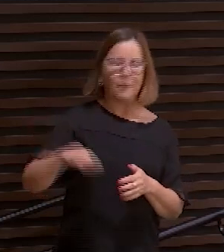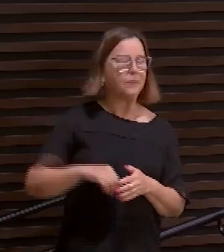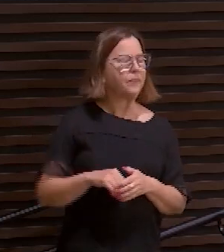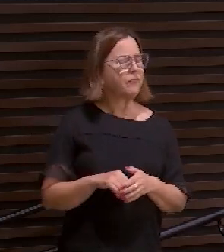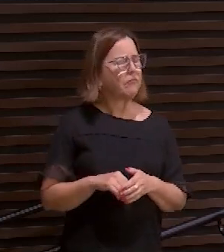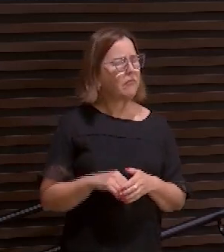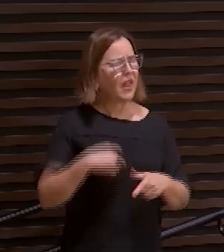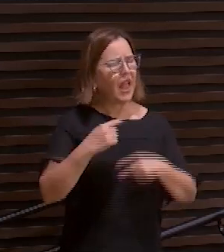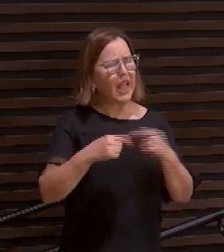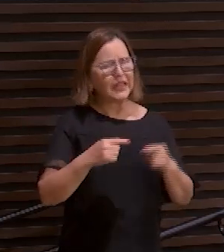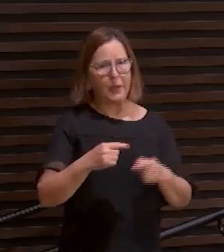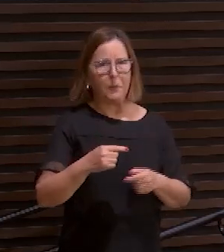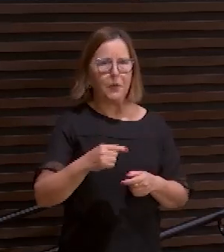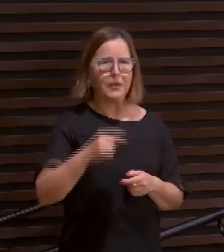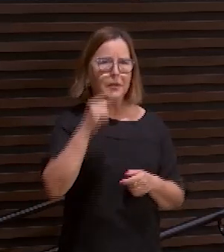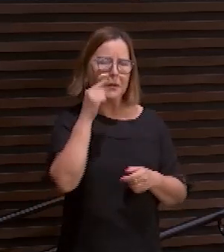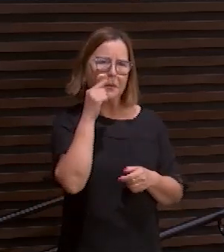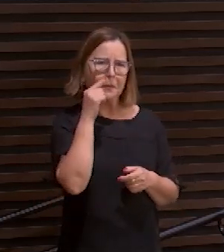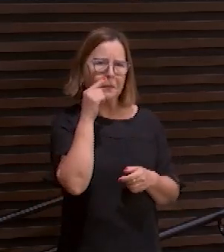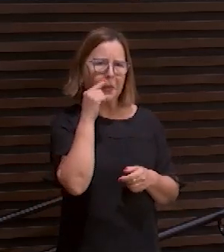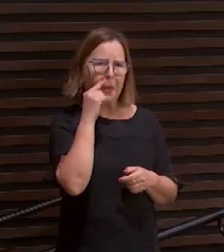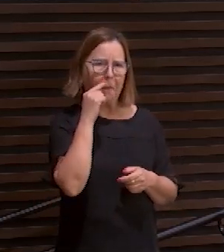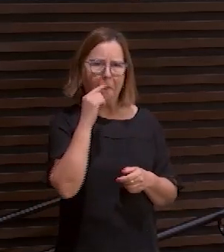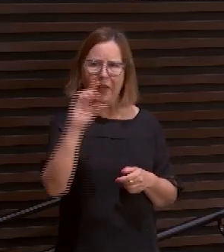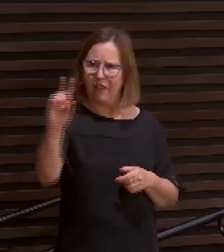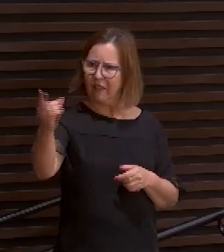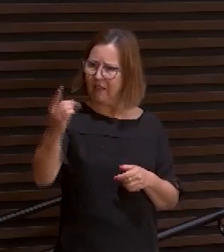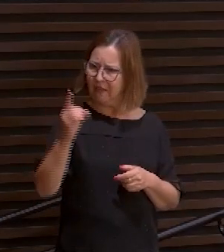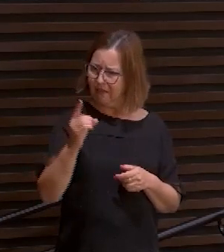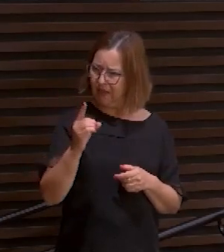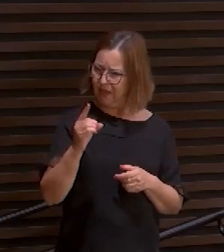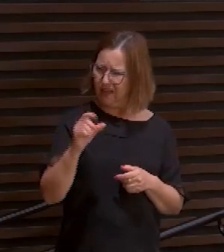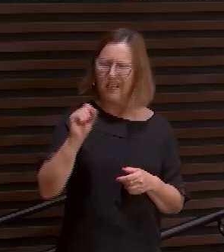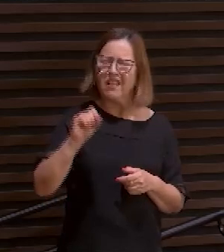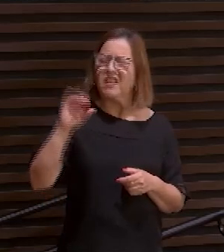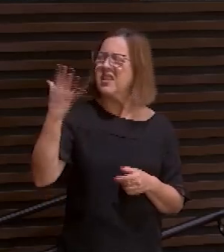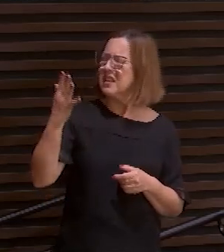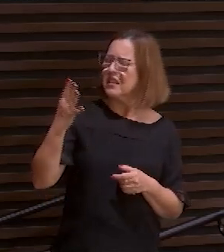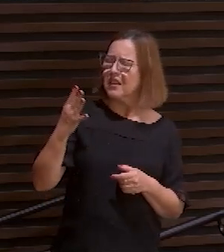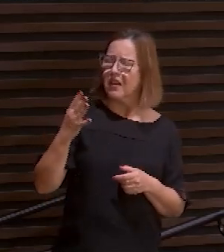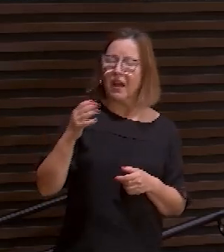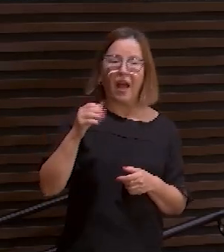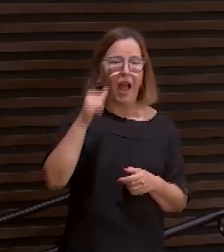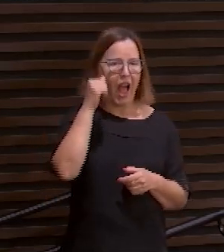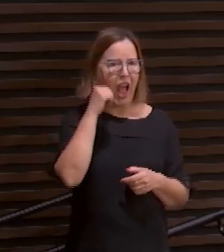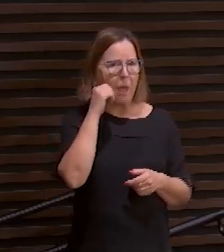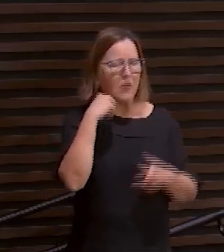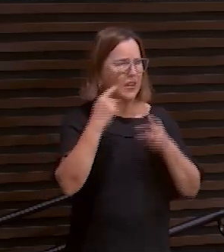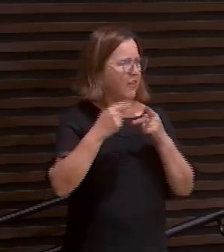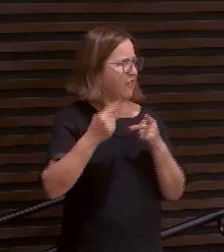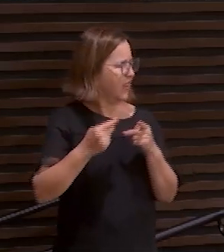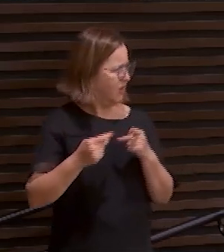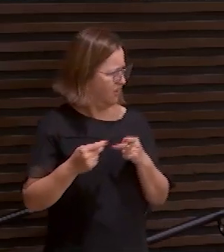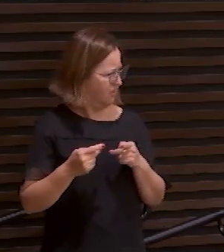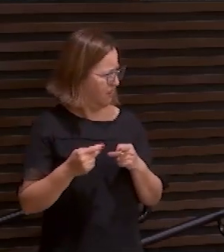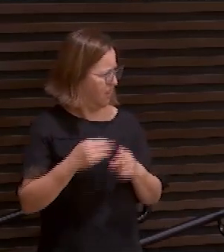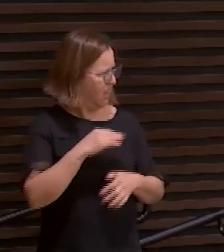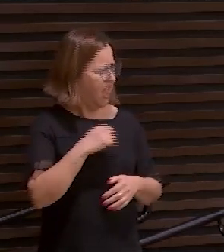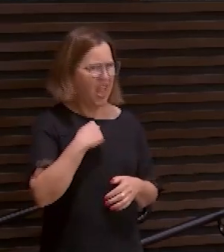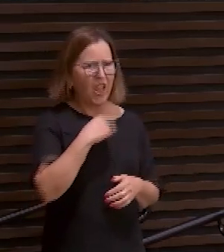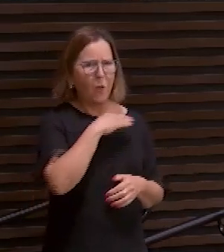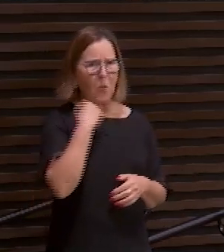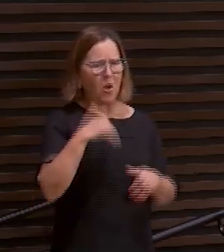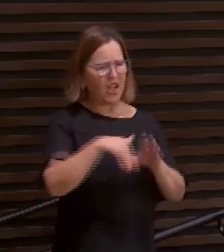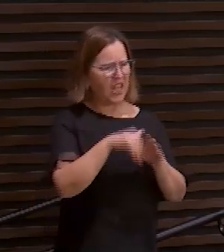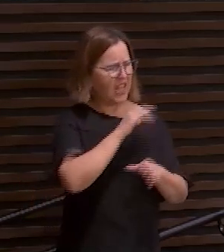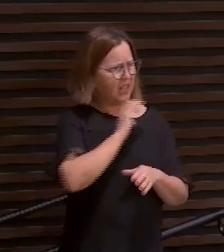Ela disse: eu morri, pai. Eu morri em Cristo. Aí ele olhou para mim pensando que ela estivesse louca. Eu digo: é loucura mesmo.